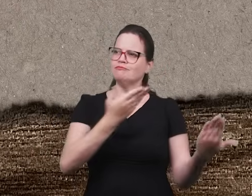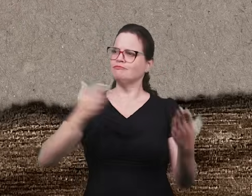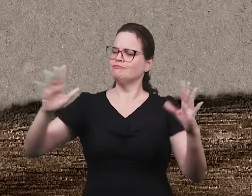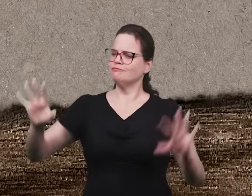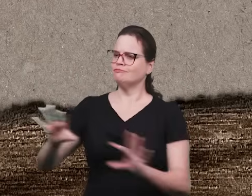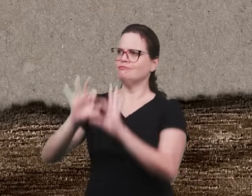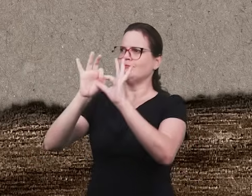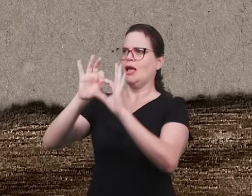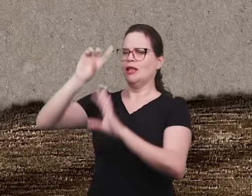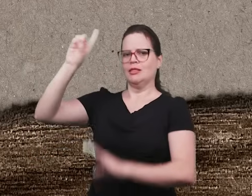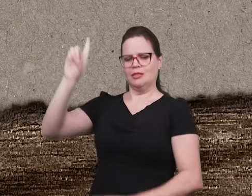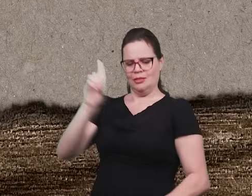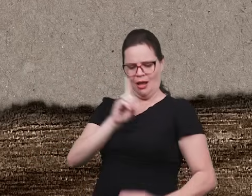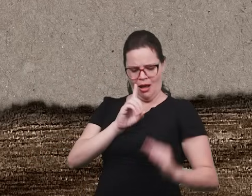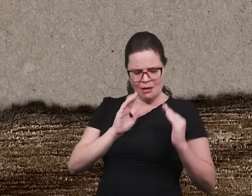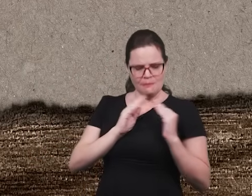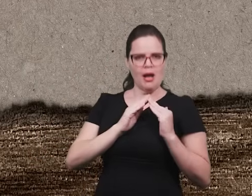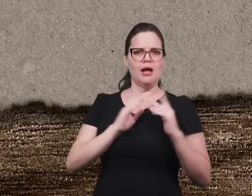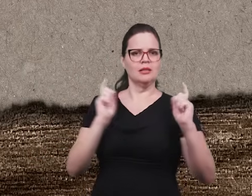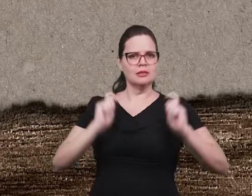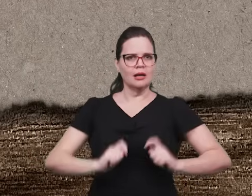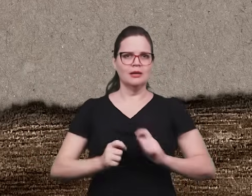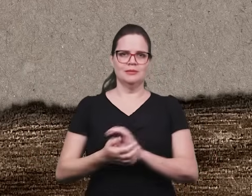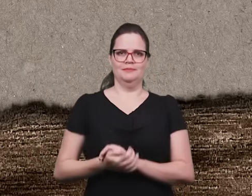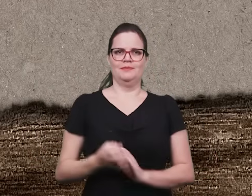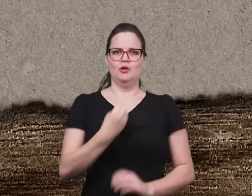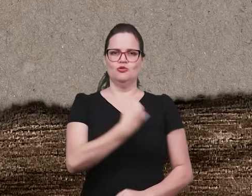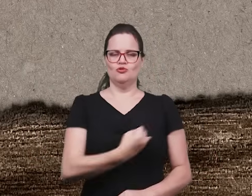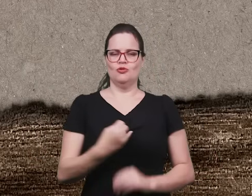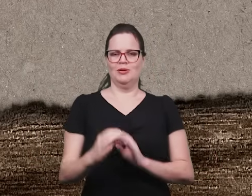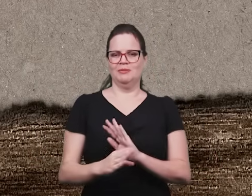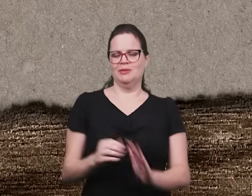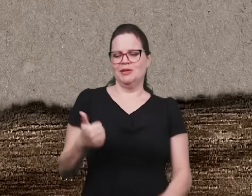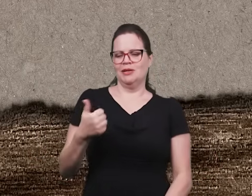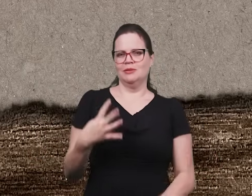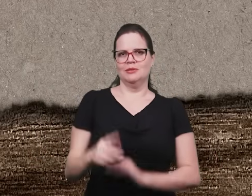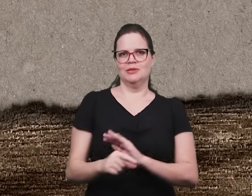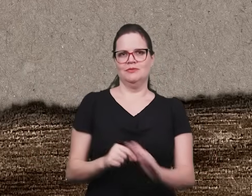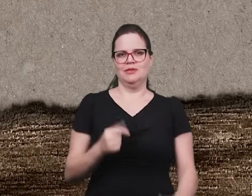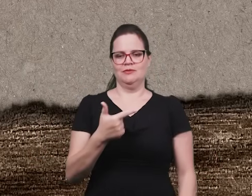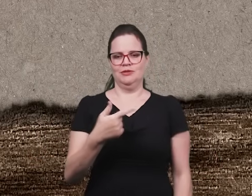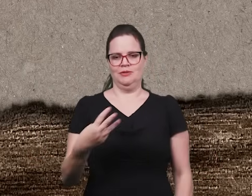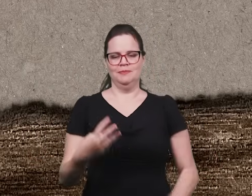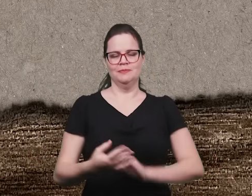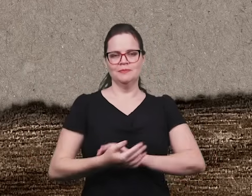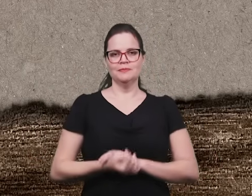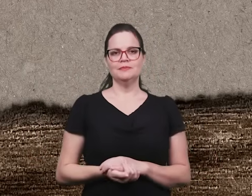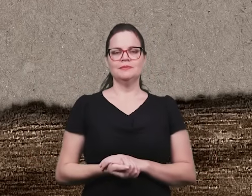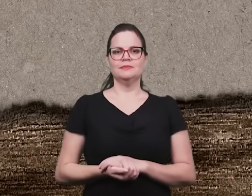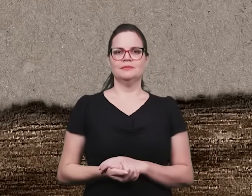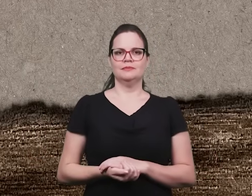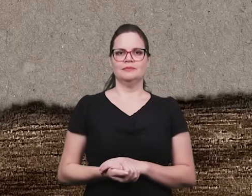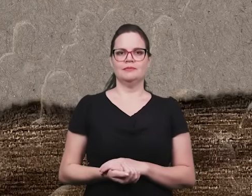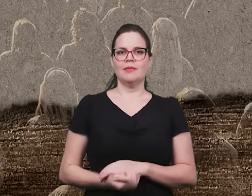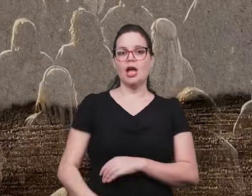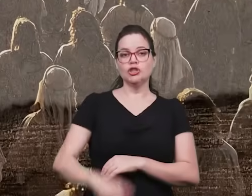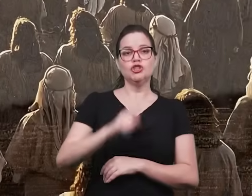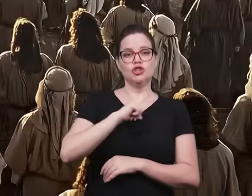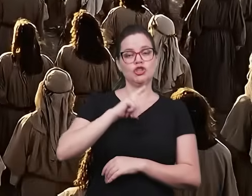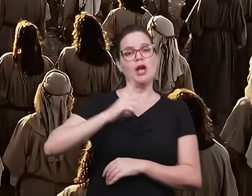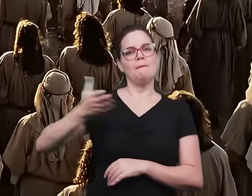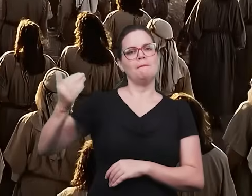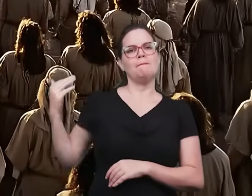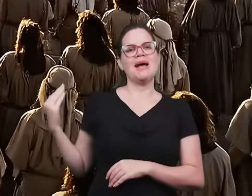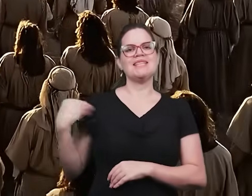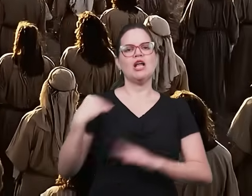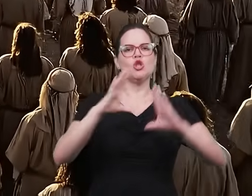nele morada. João capítulo 14, verso 23. A nuvem seguia à frente,